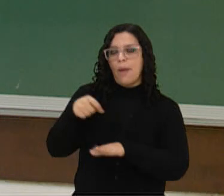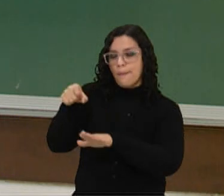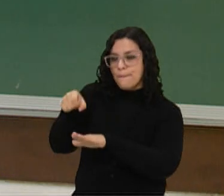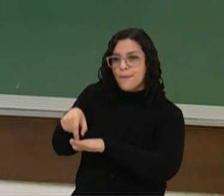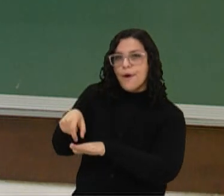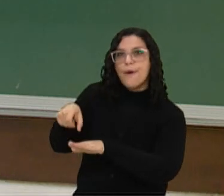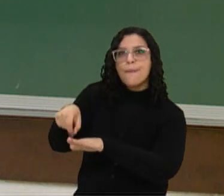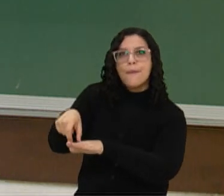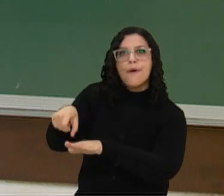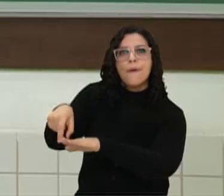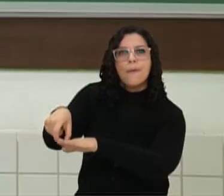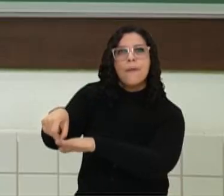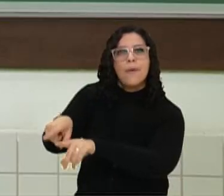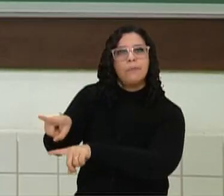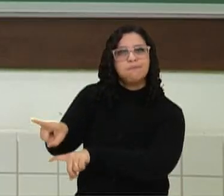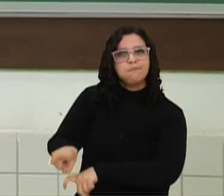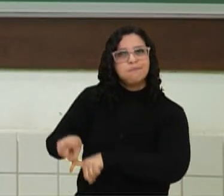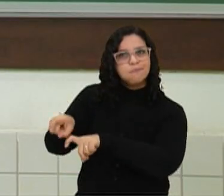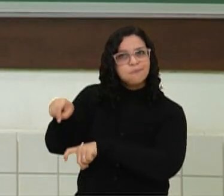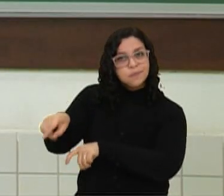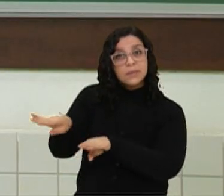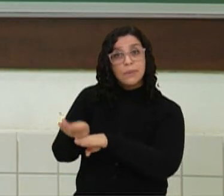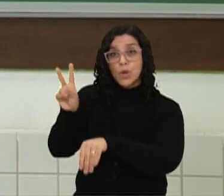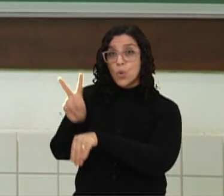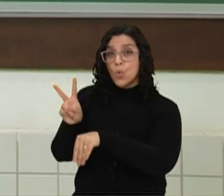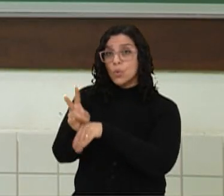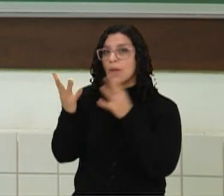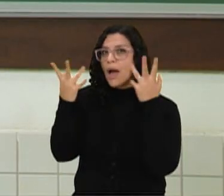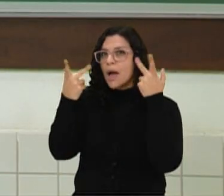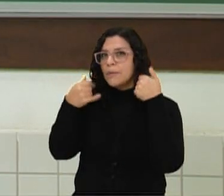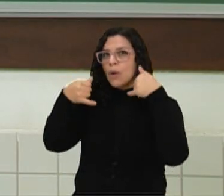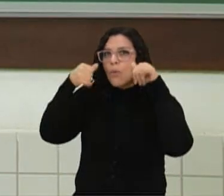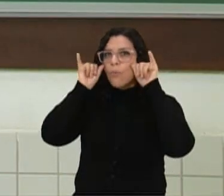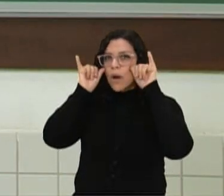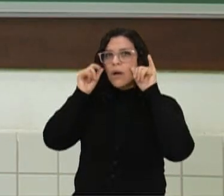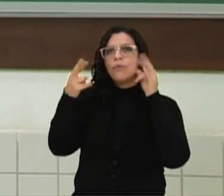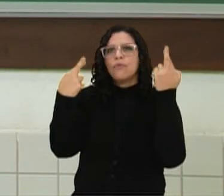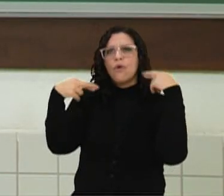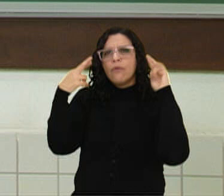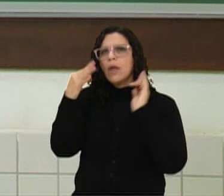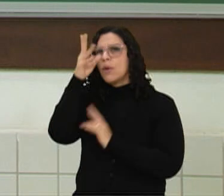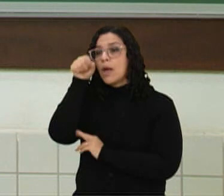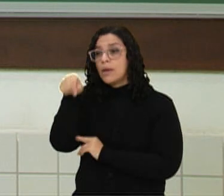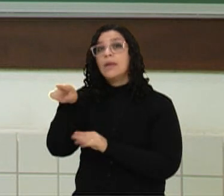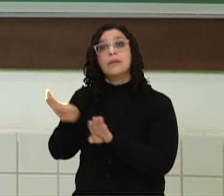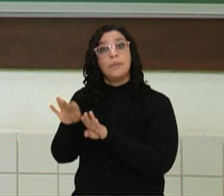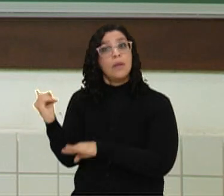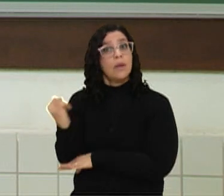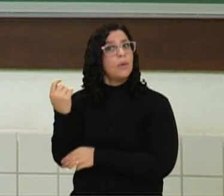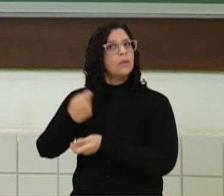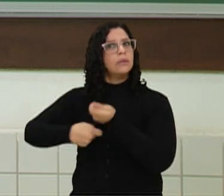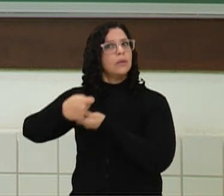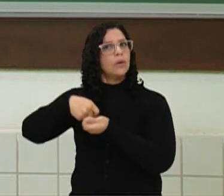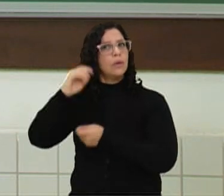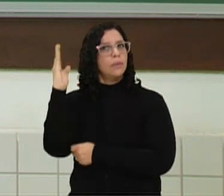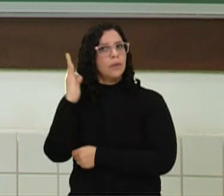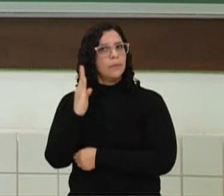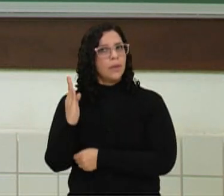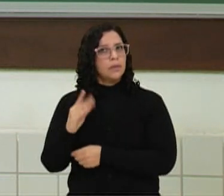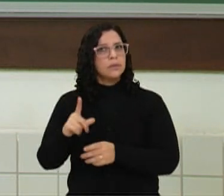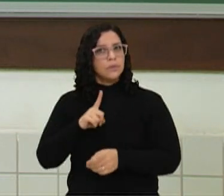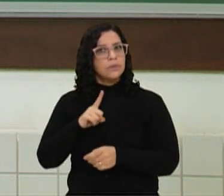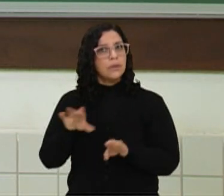da pecuária, que são elementos importantíssimos quando a gente pensa na economia de um país. E no